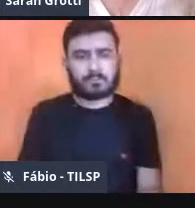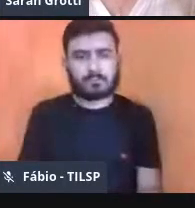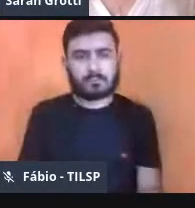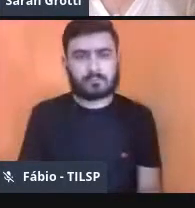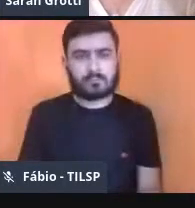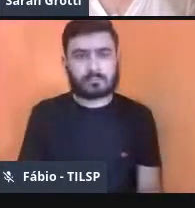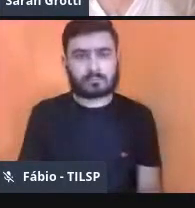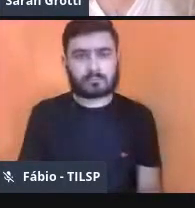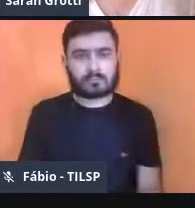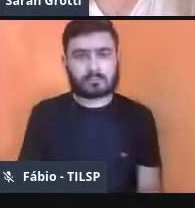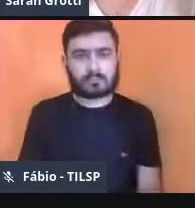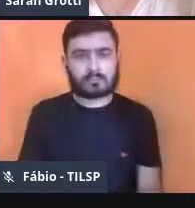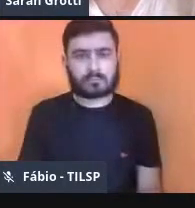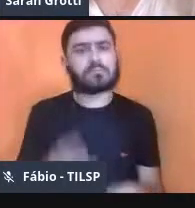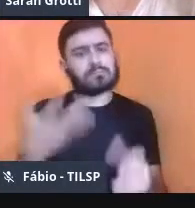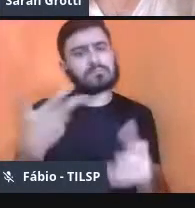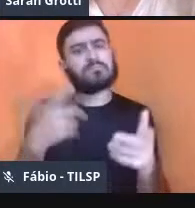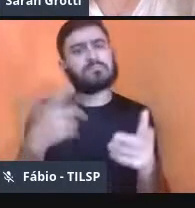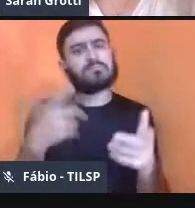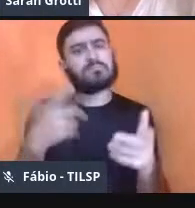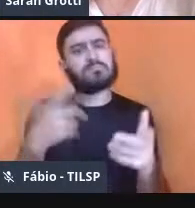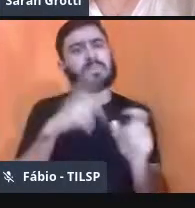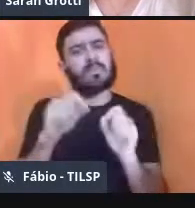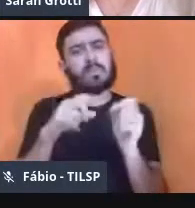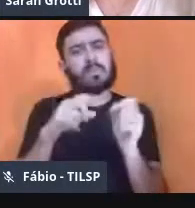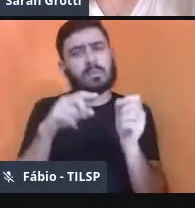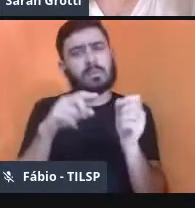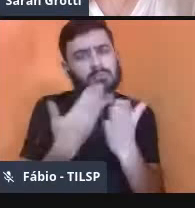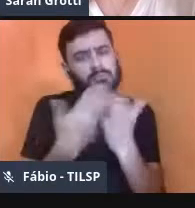Aqui eu trouxe um estudo onde eles avaliaram, né,